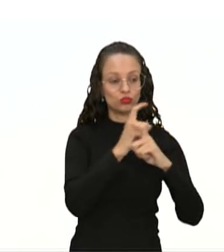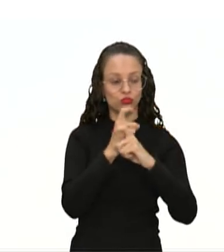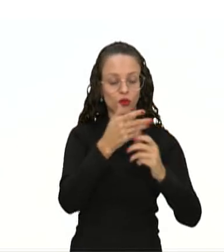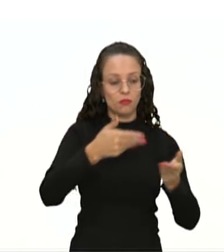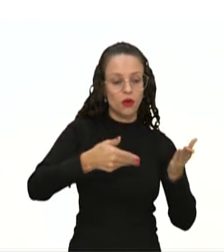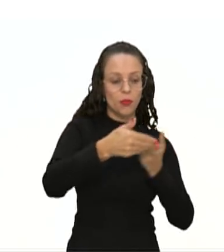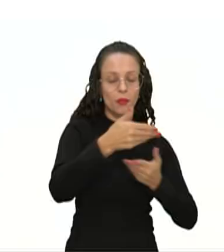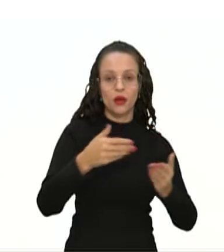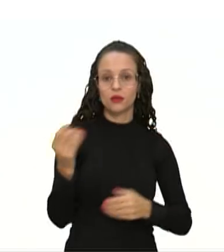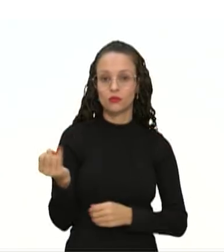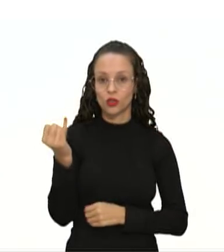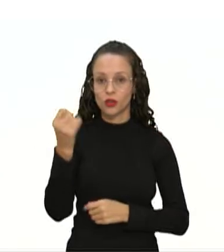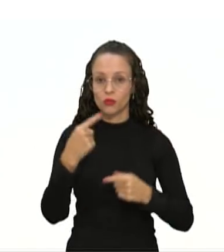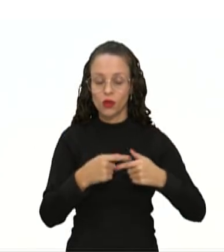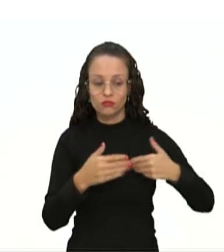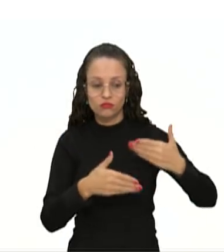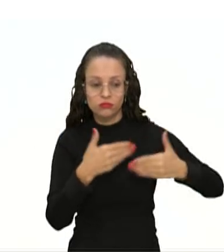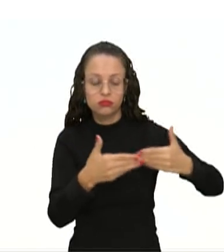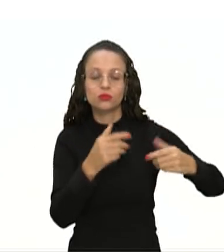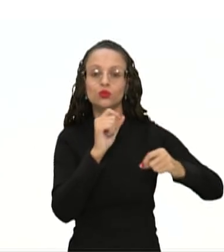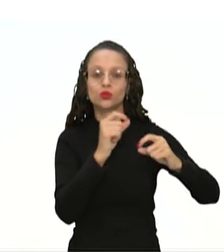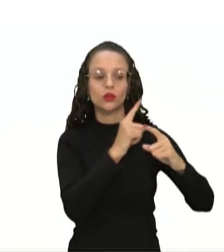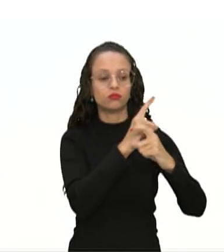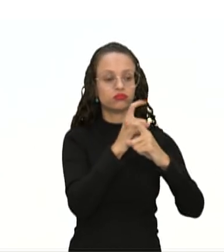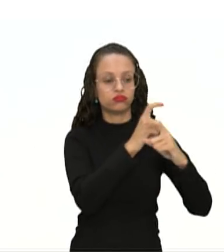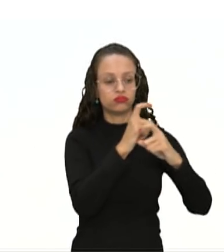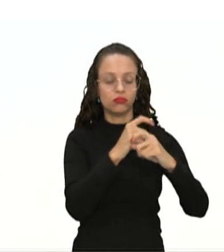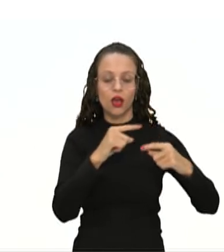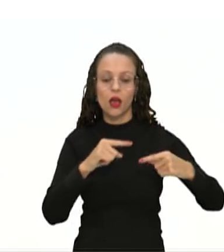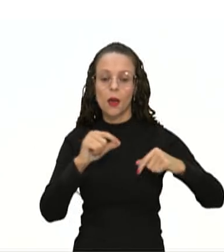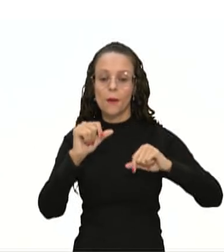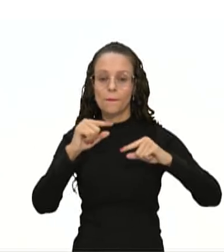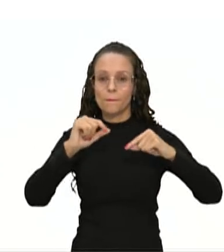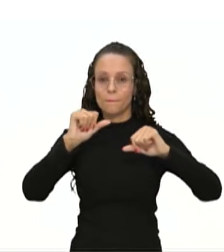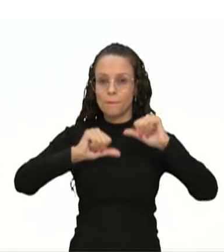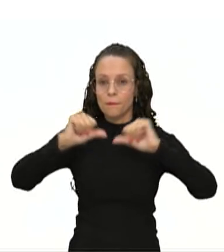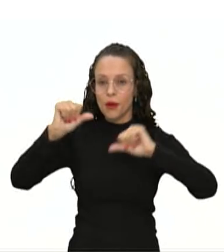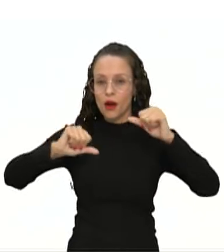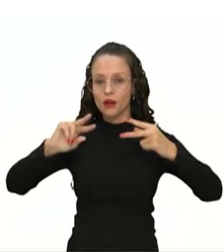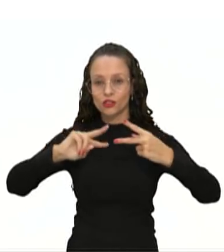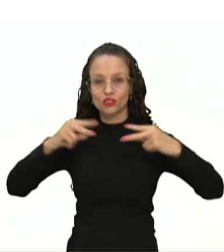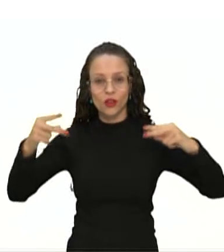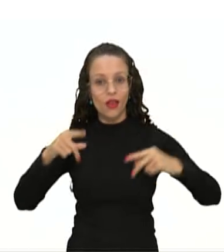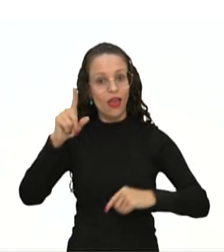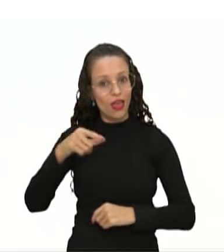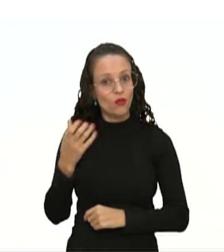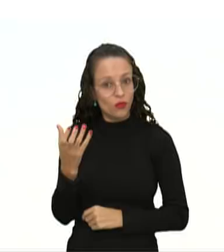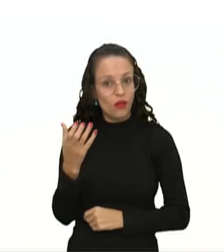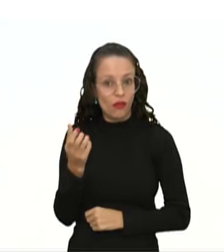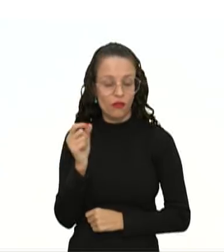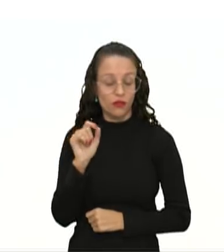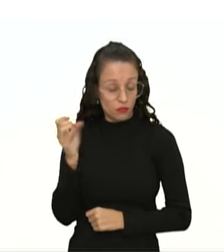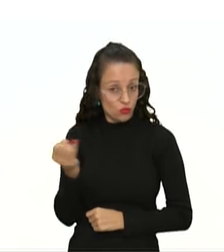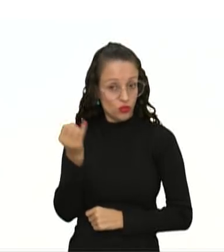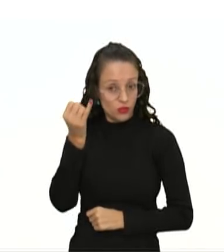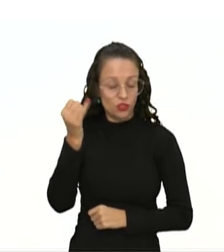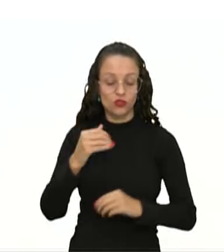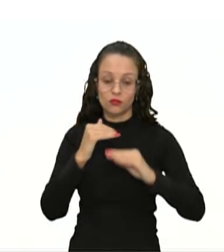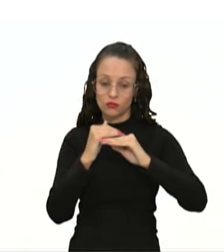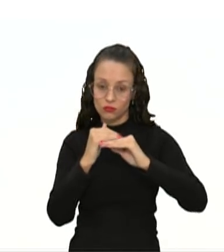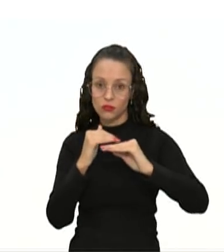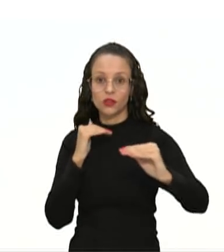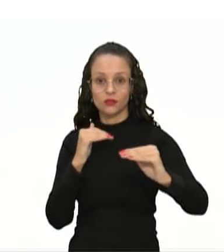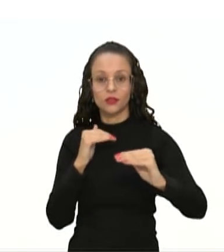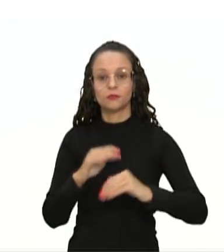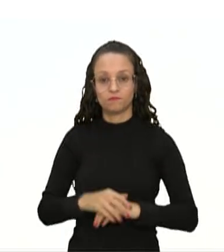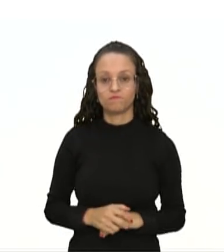né? Porque durante a reprodução, a variabilidade genética é algo que a maioria dos indivíduos quer. É uma coisa importante para manter